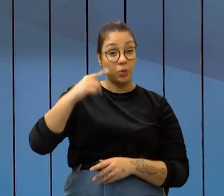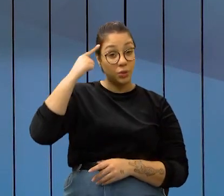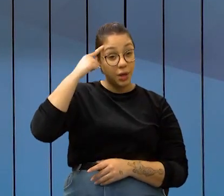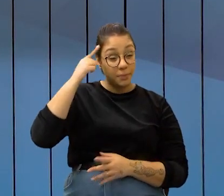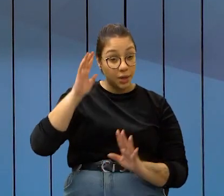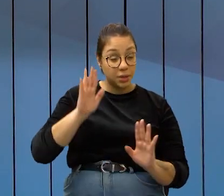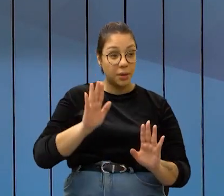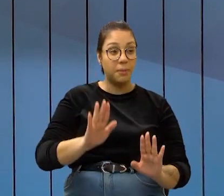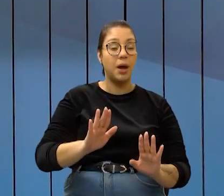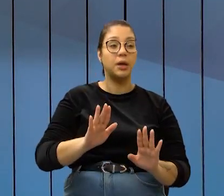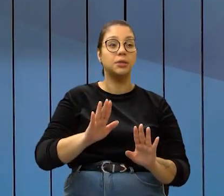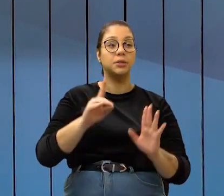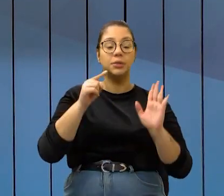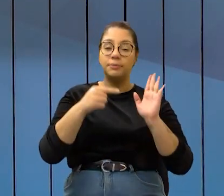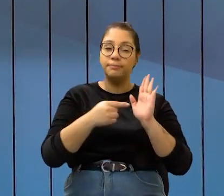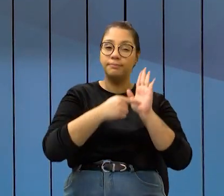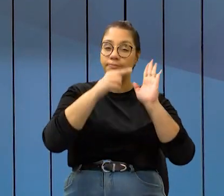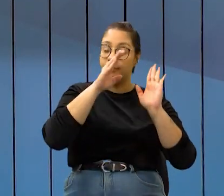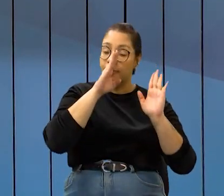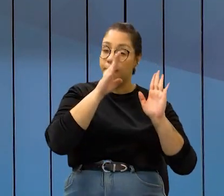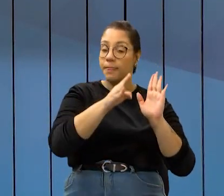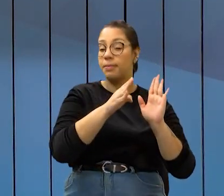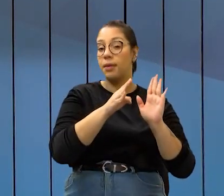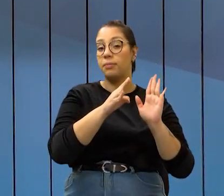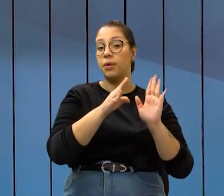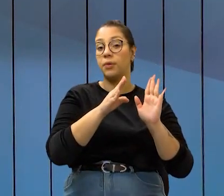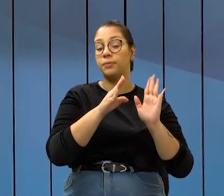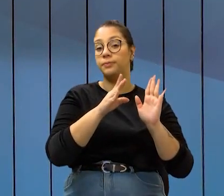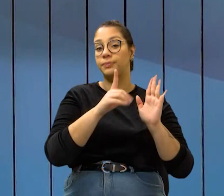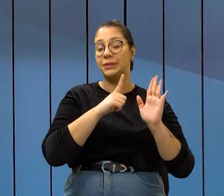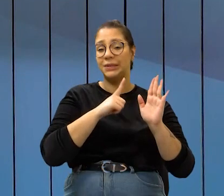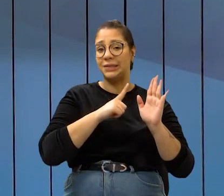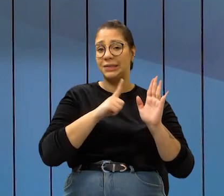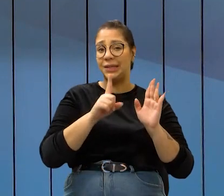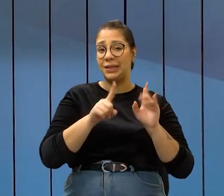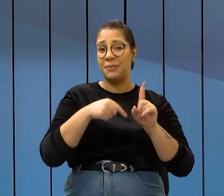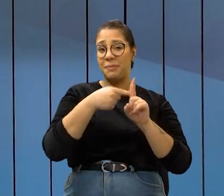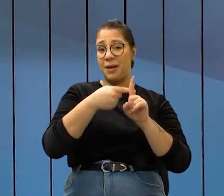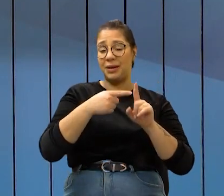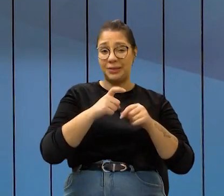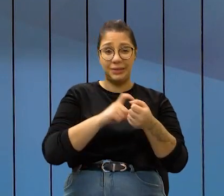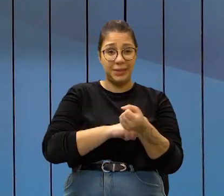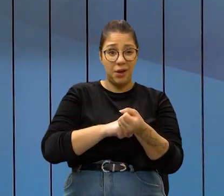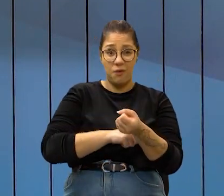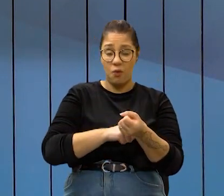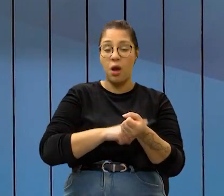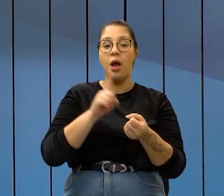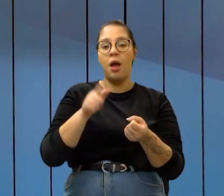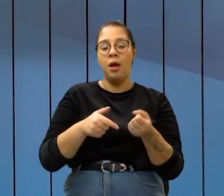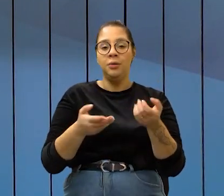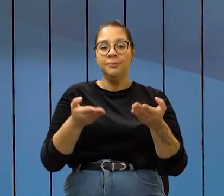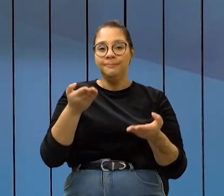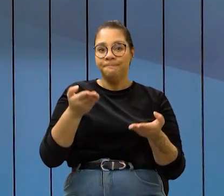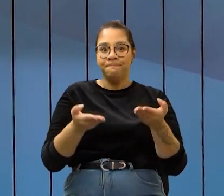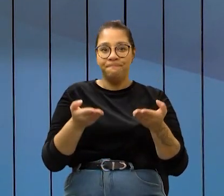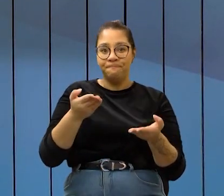né? Mas o ponto que pode fazer ter aquela tensão a mais é a questão da perca do